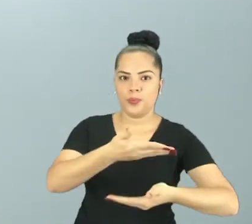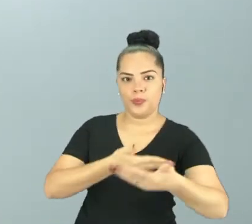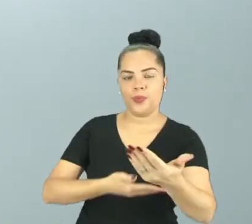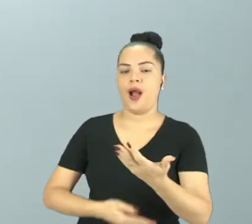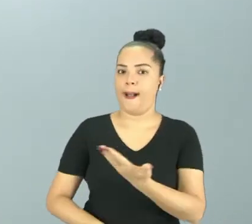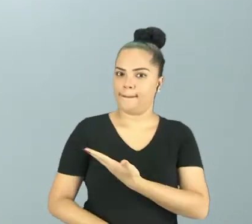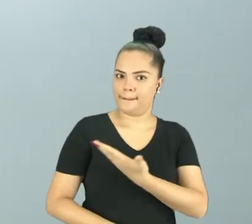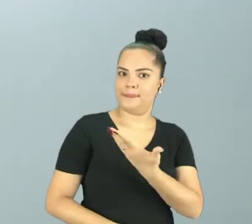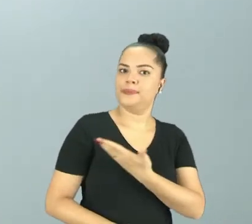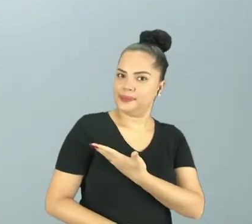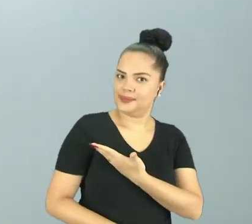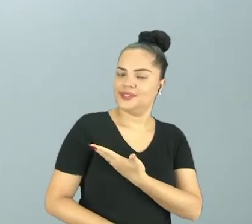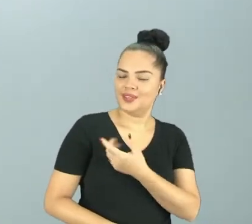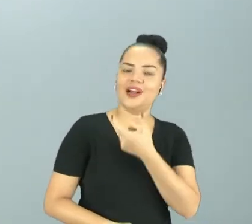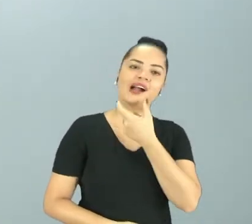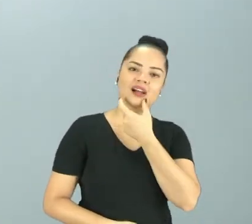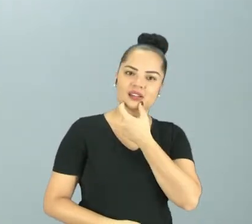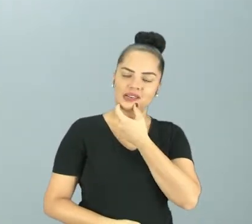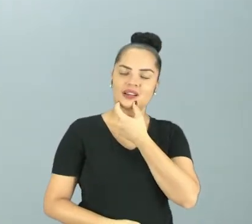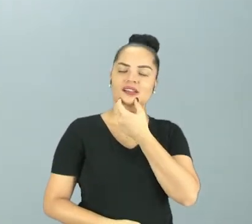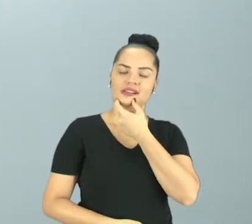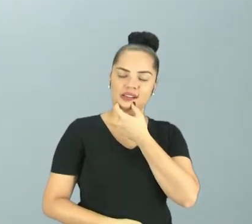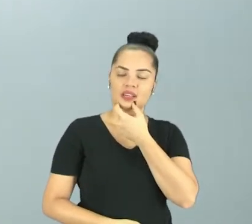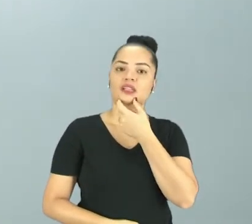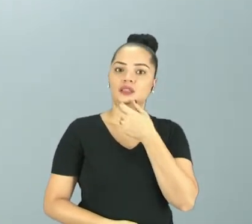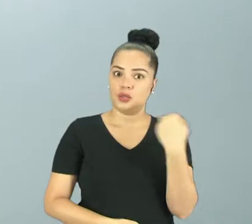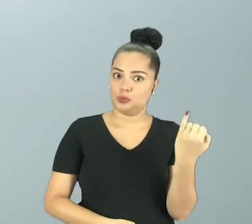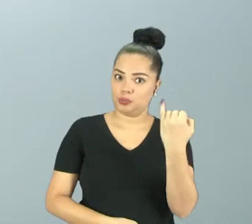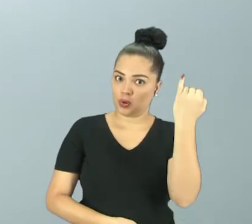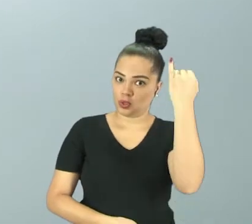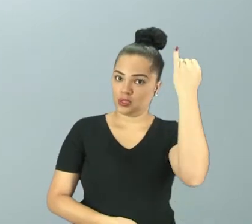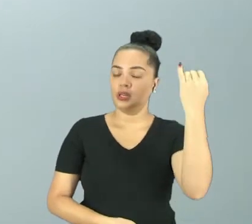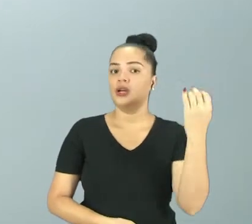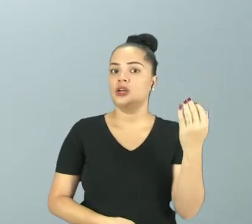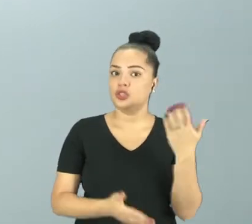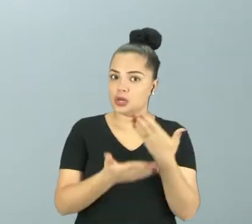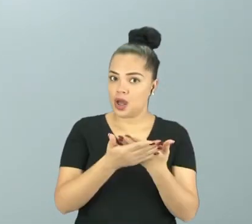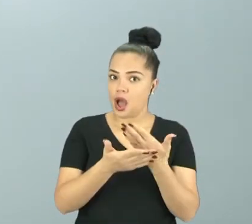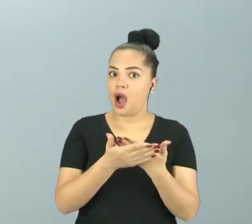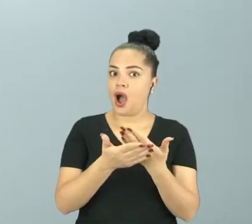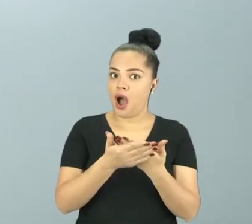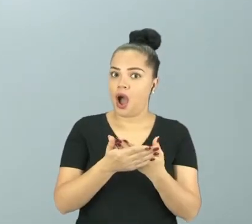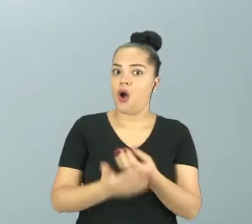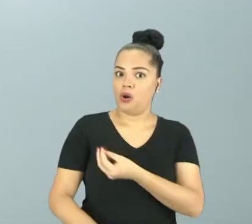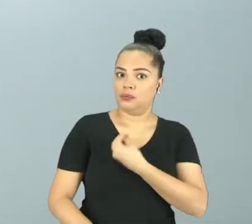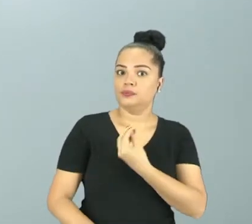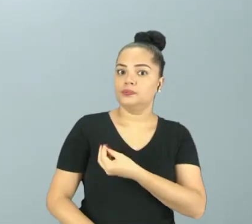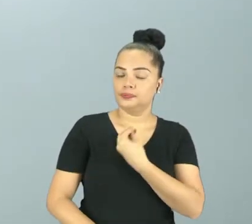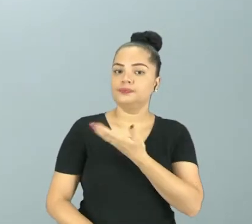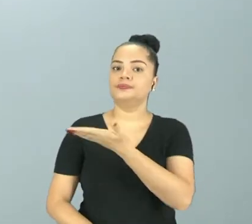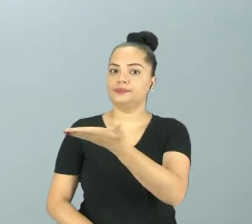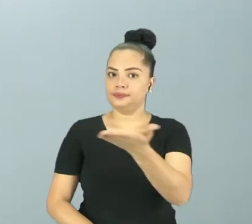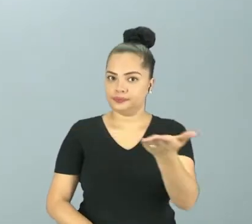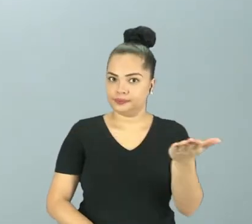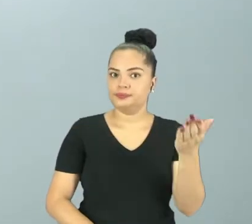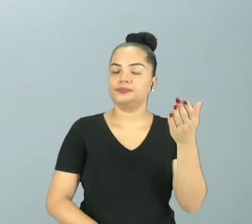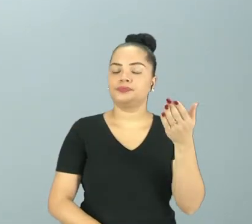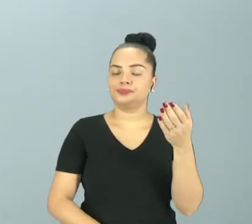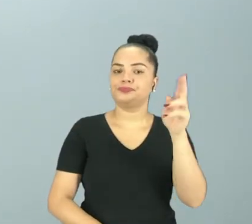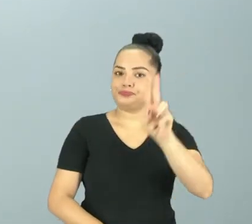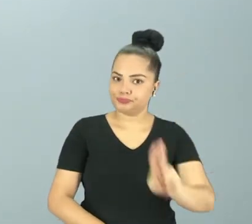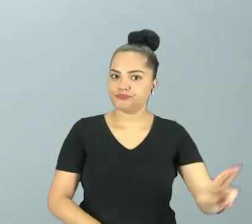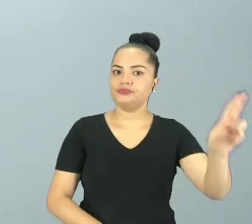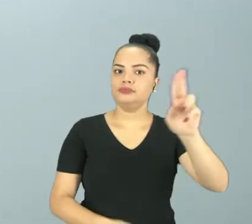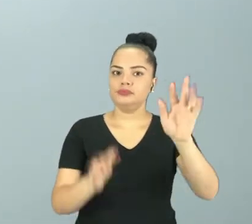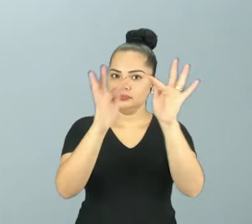em inglês. E é interessante, pessoal, que quando vocês voltarem às aulas presenciais, vocês possam usar essas frases, porque quanto mais